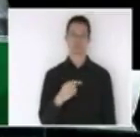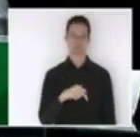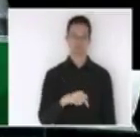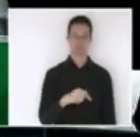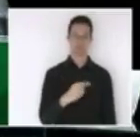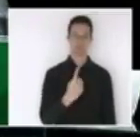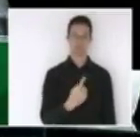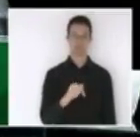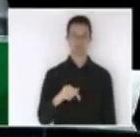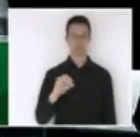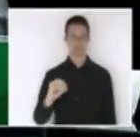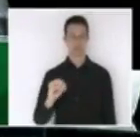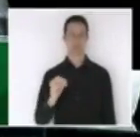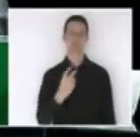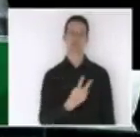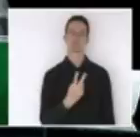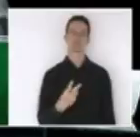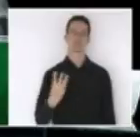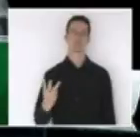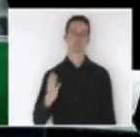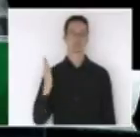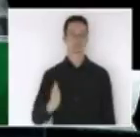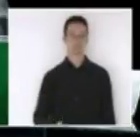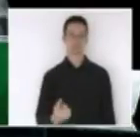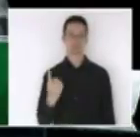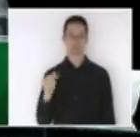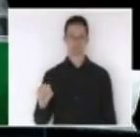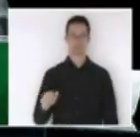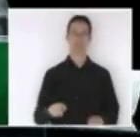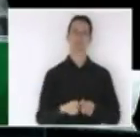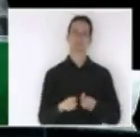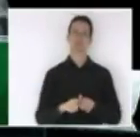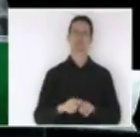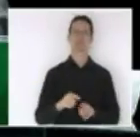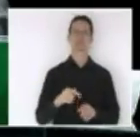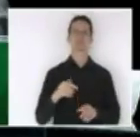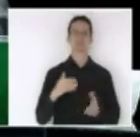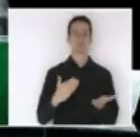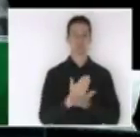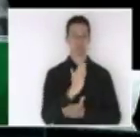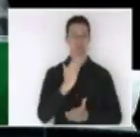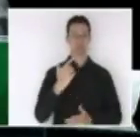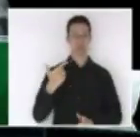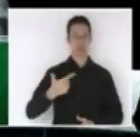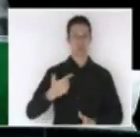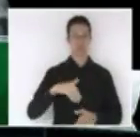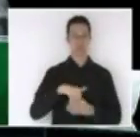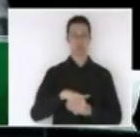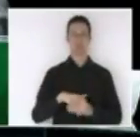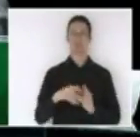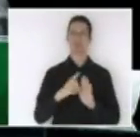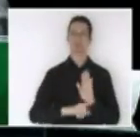170-223, todos de 2017. Também foram aprovados em segundo turno os projetos de leis